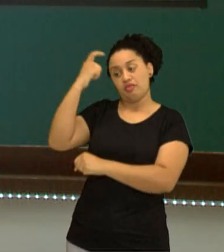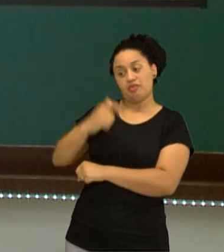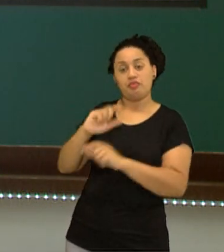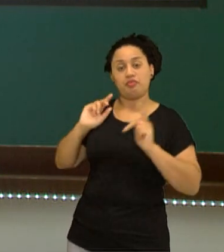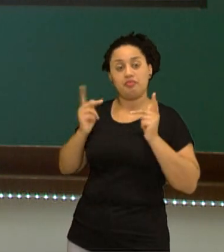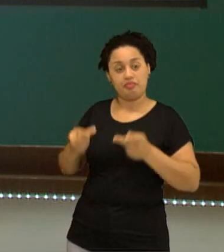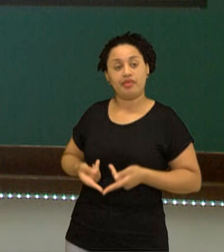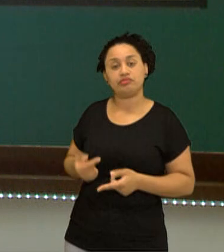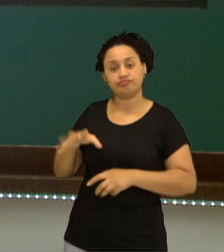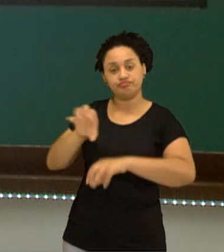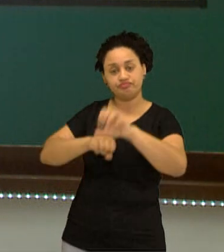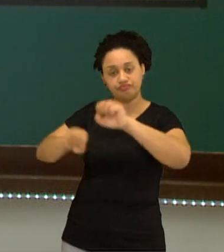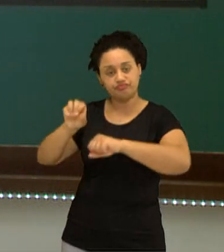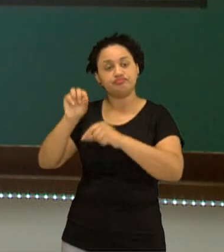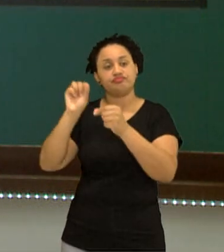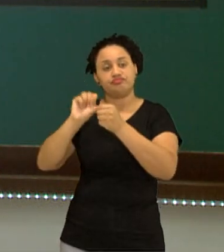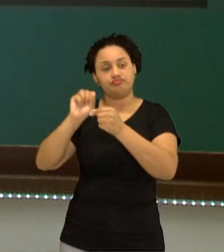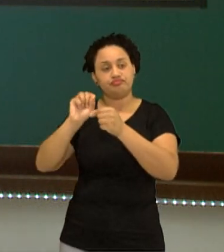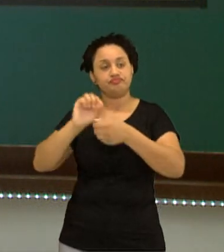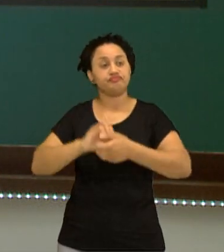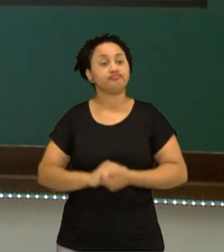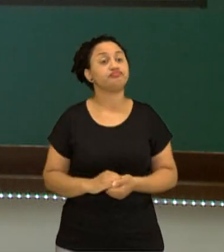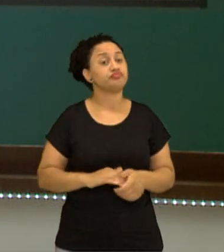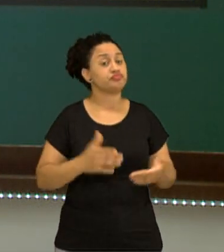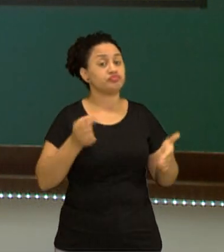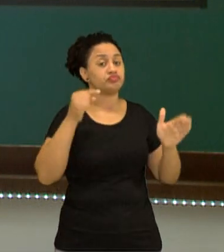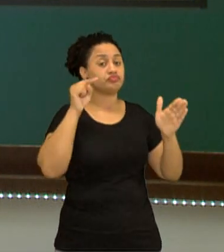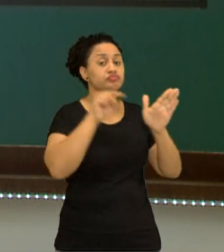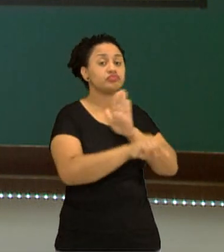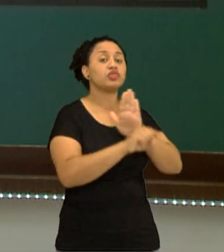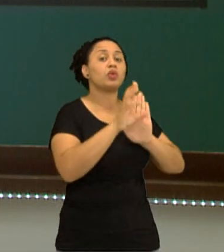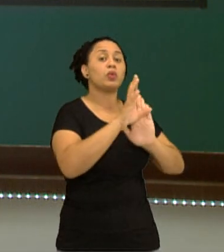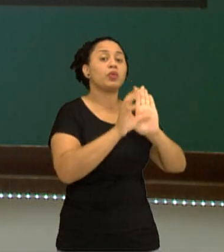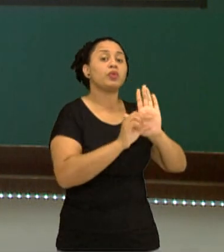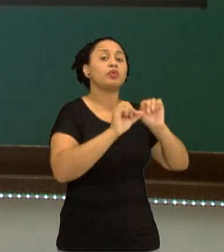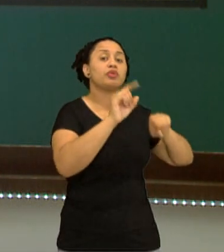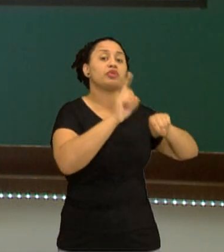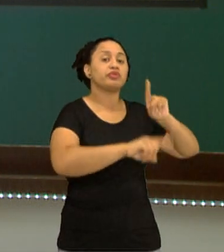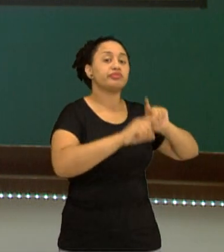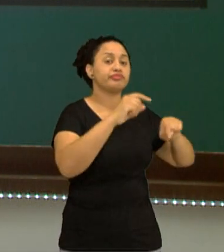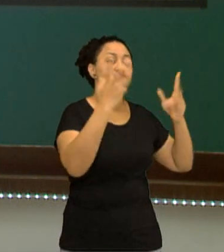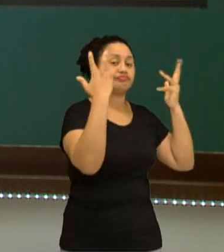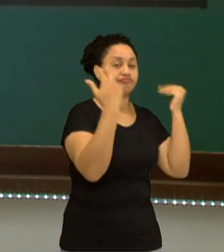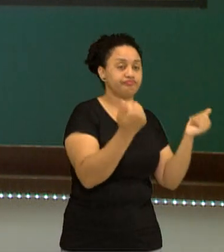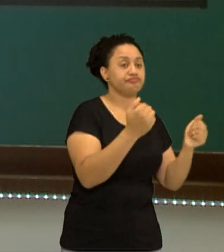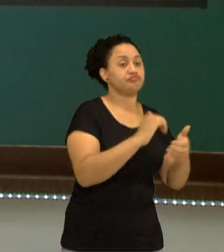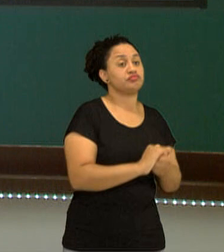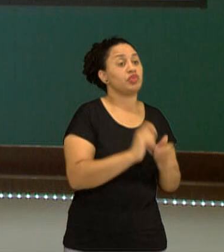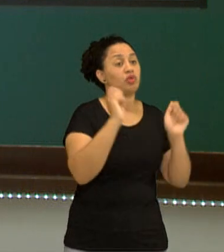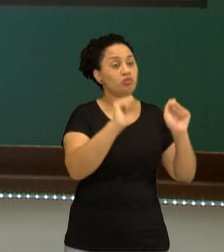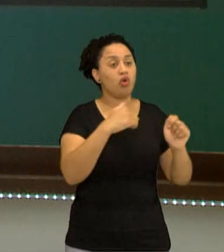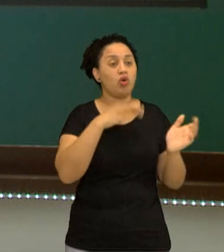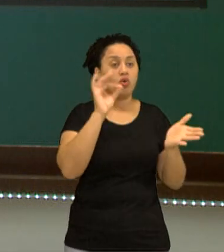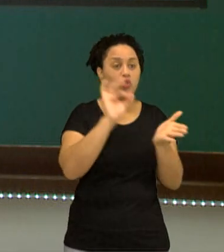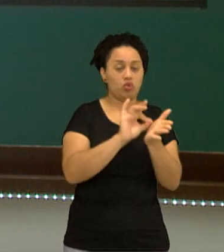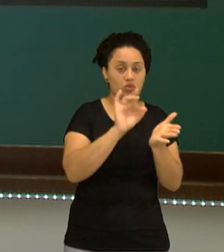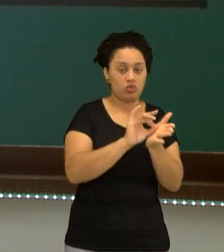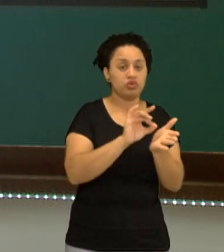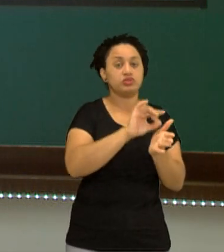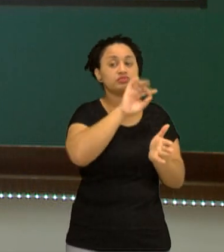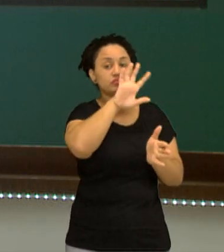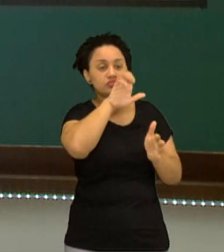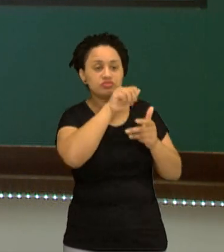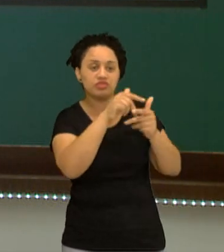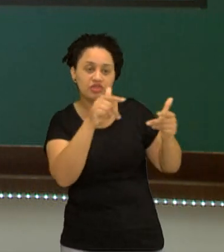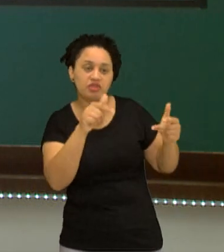humanos. Então, vamos aprofundar um pouquinho sobre os materiais naturais. Eles podem ser de origem